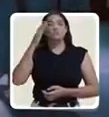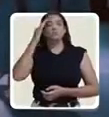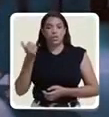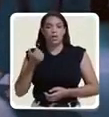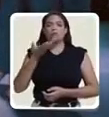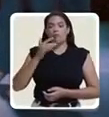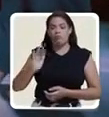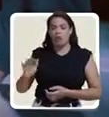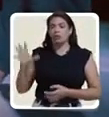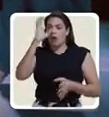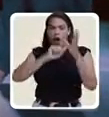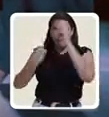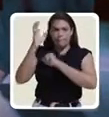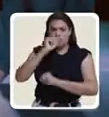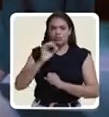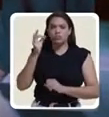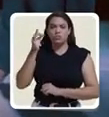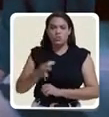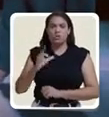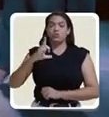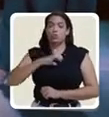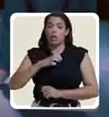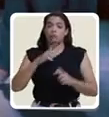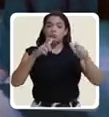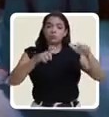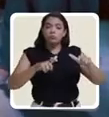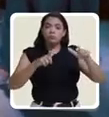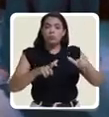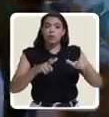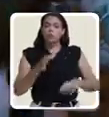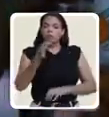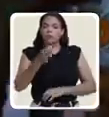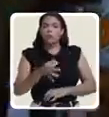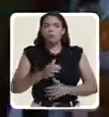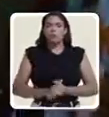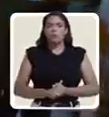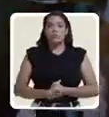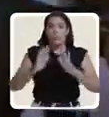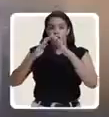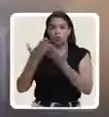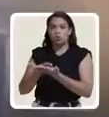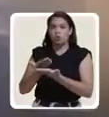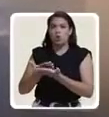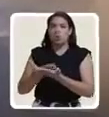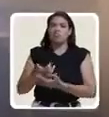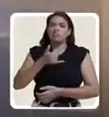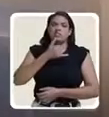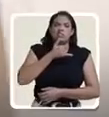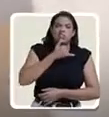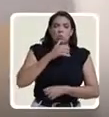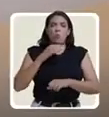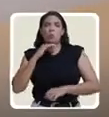Sabemos que uma criança ela não aprende de forma correta também quando ela não tem um espaço físico. E a nossa escola se encontrava mesmo em